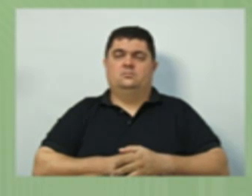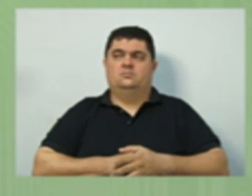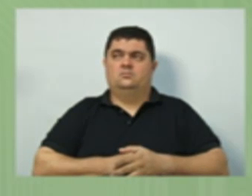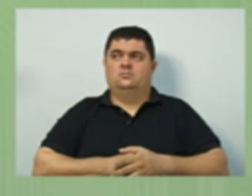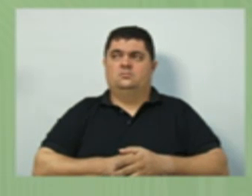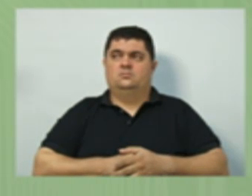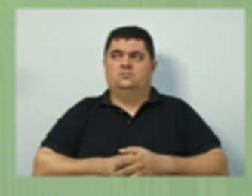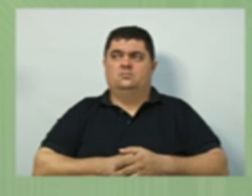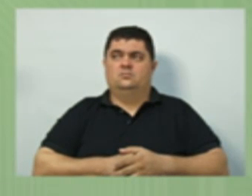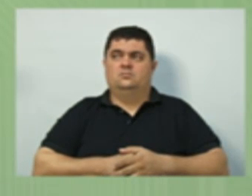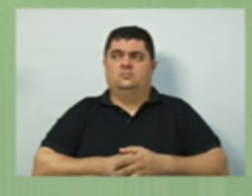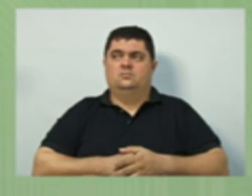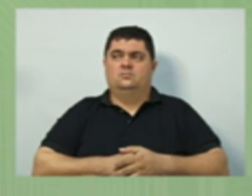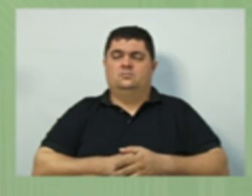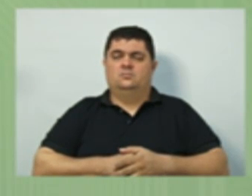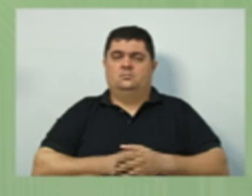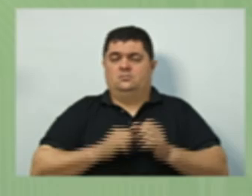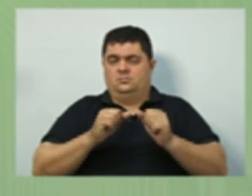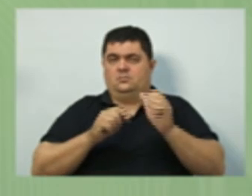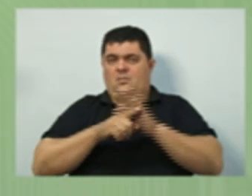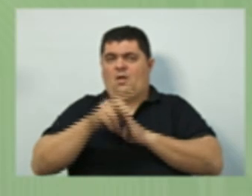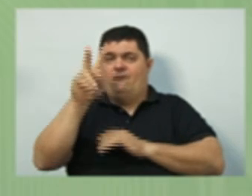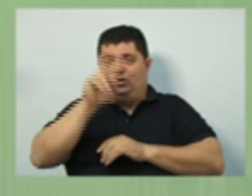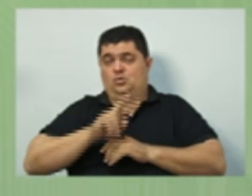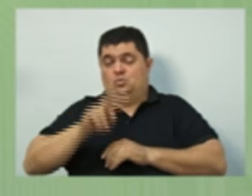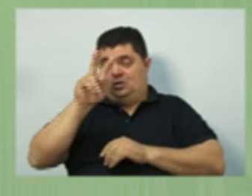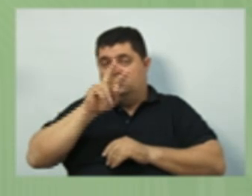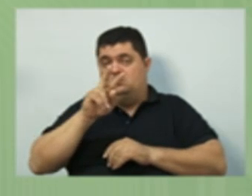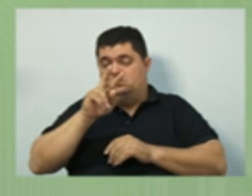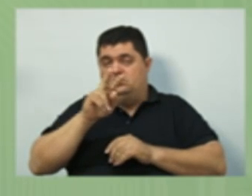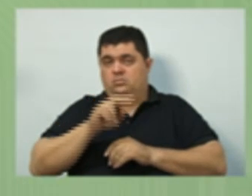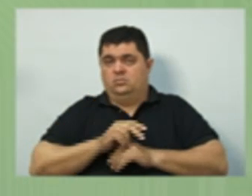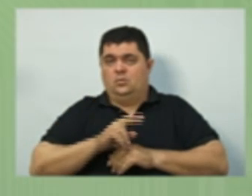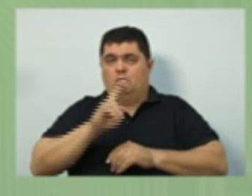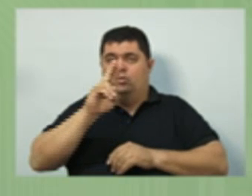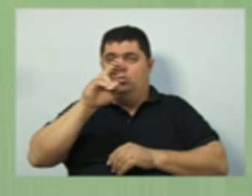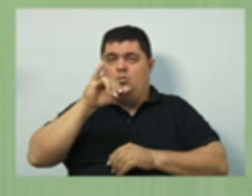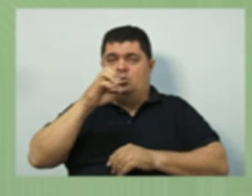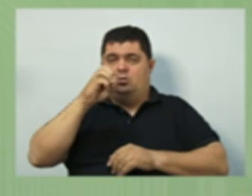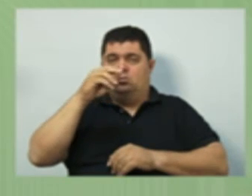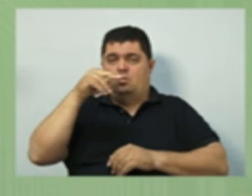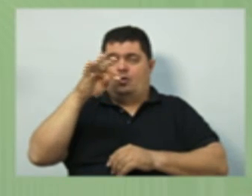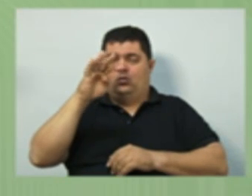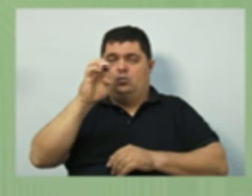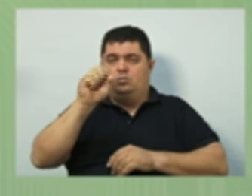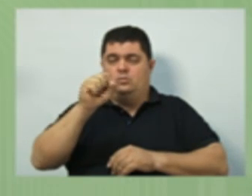É tirado de uma questão de vestibular, Unimontes 2011.